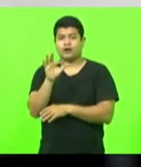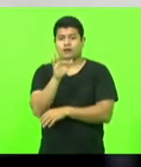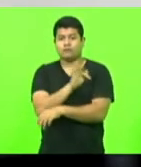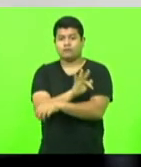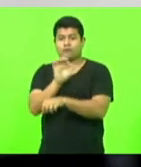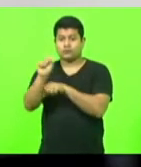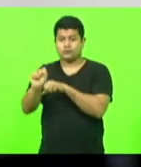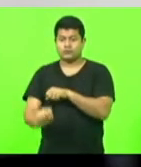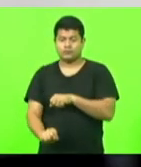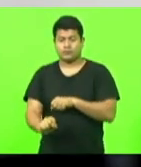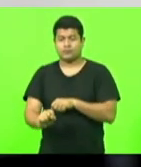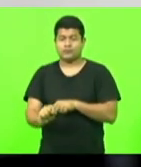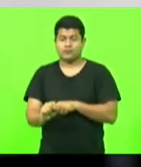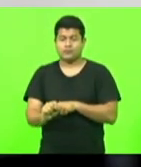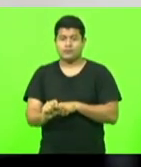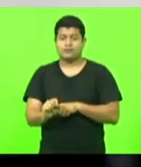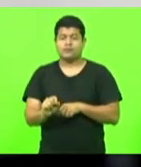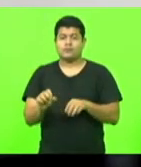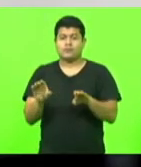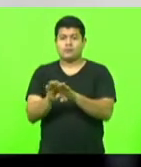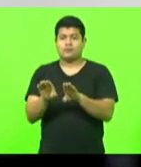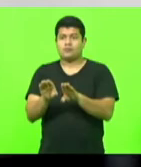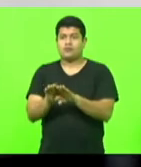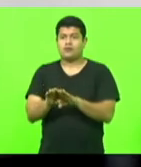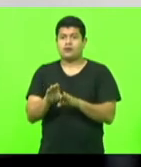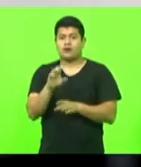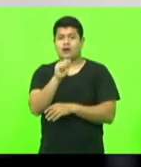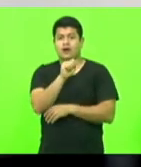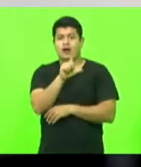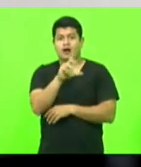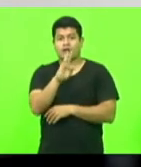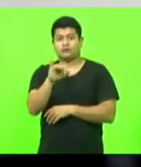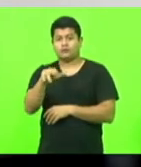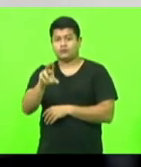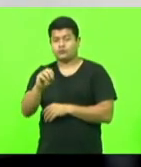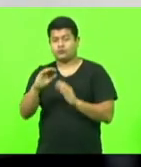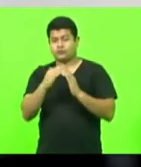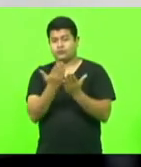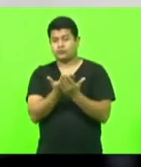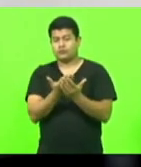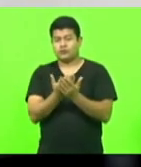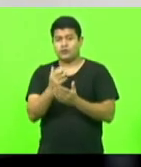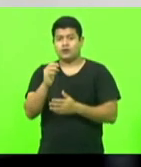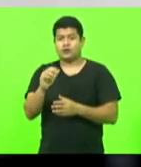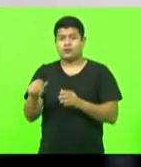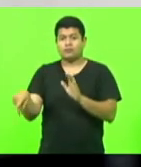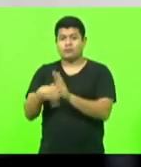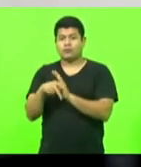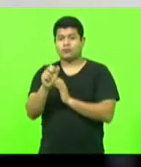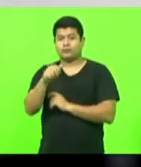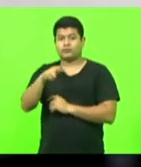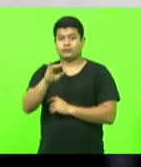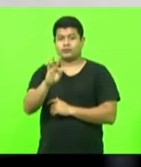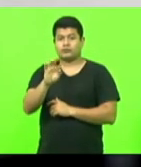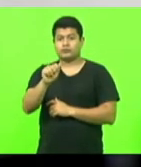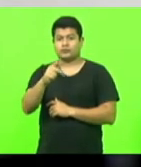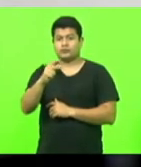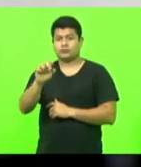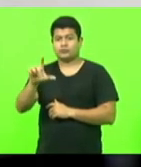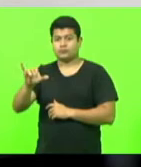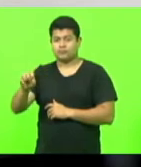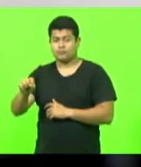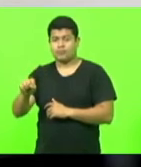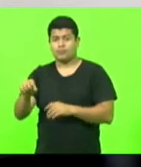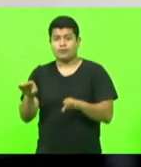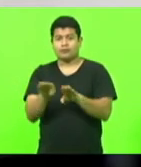Escola Altino Flores, de Anitápolis, e a Escola Professora Maria Paulo Feres, de Mafra.